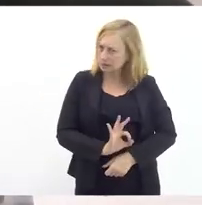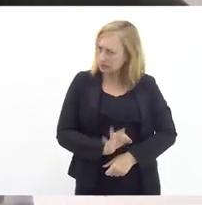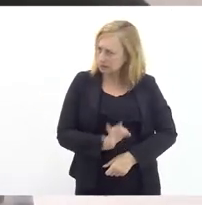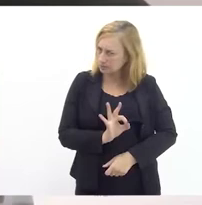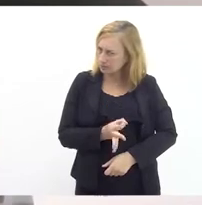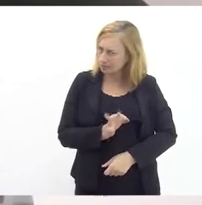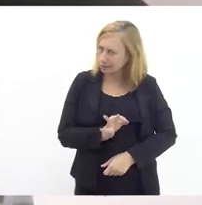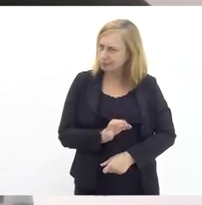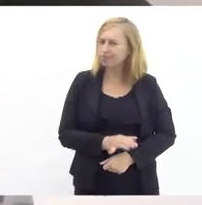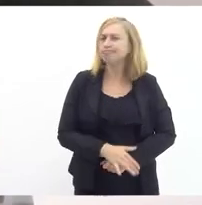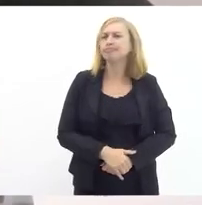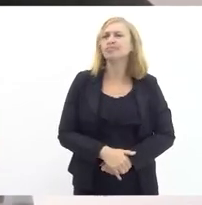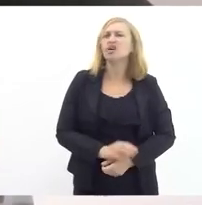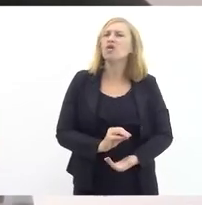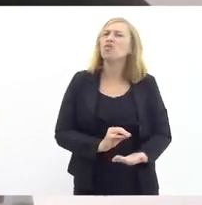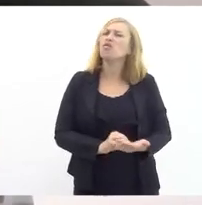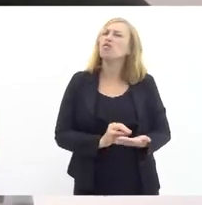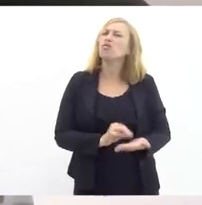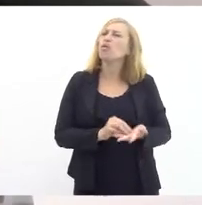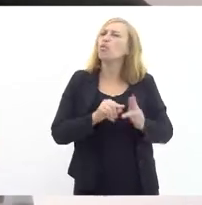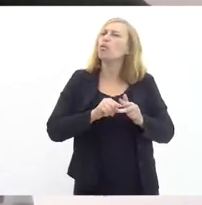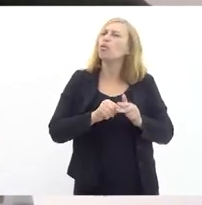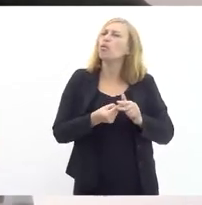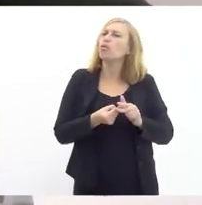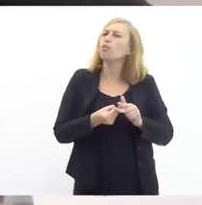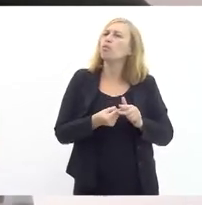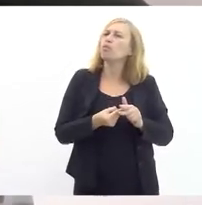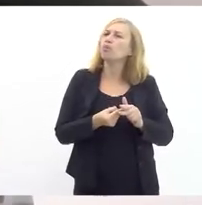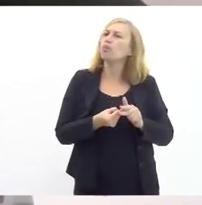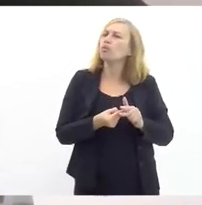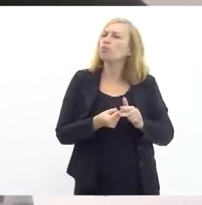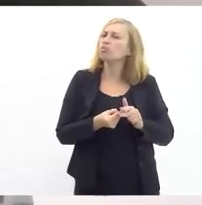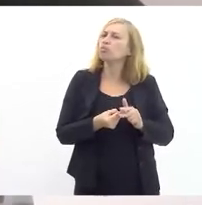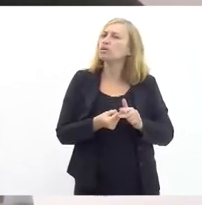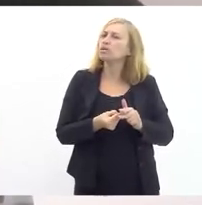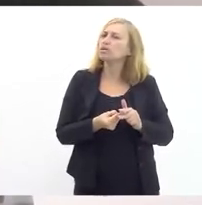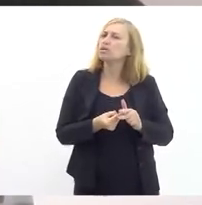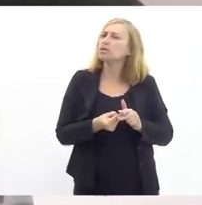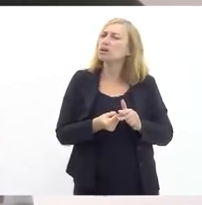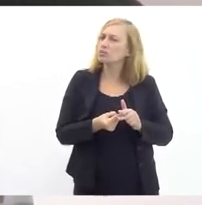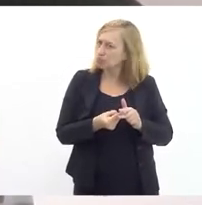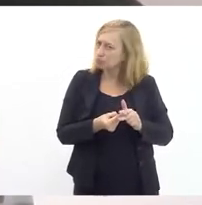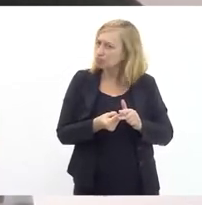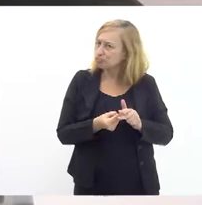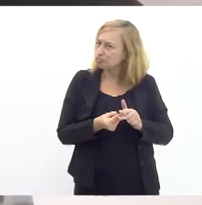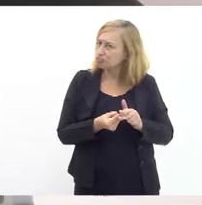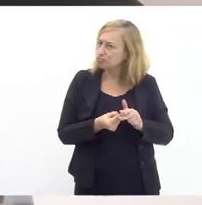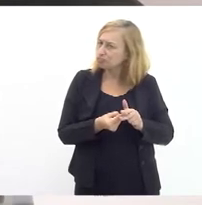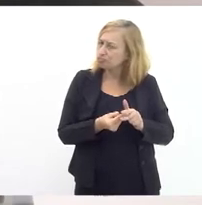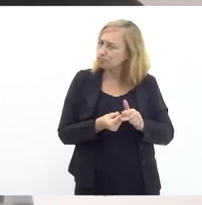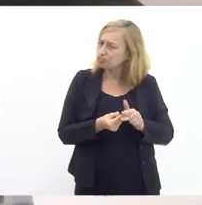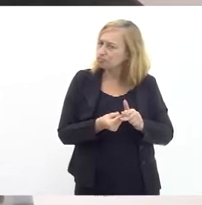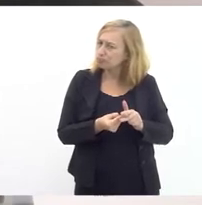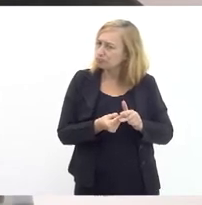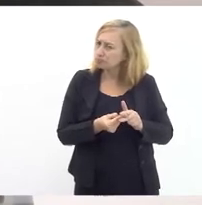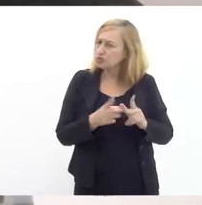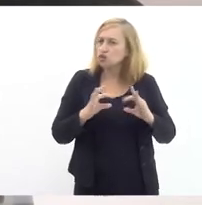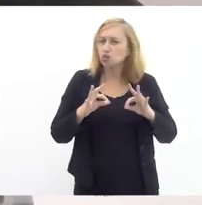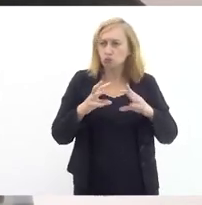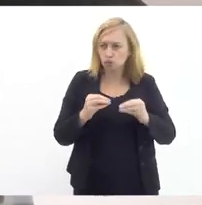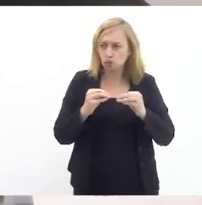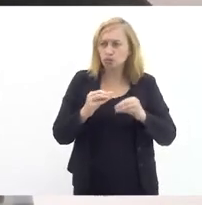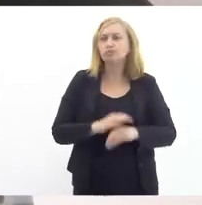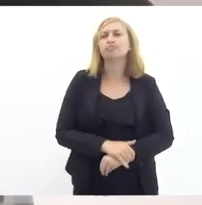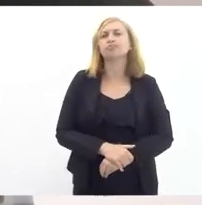corretamente que falta manutenção preventiva e corretiva. Né?